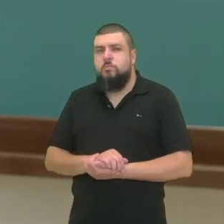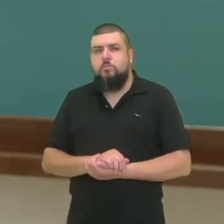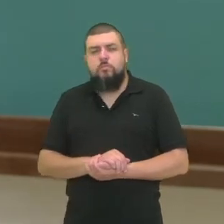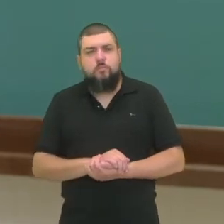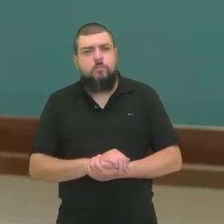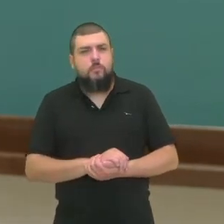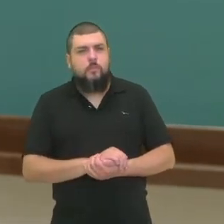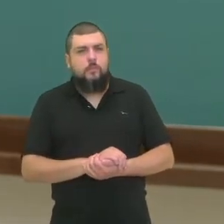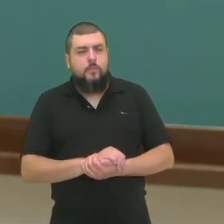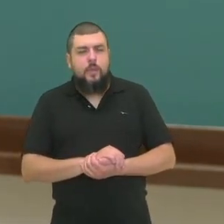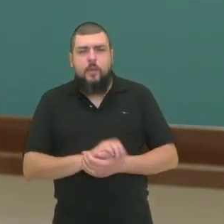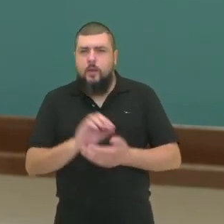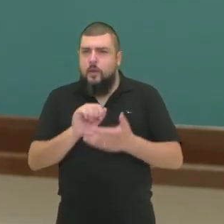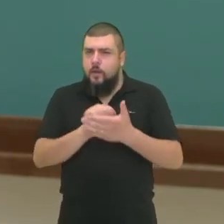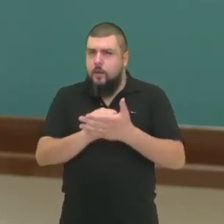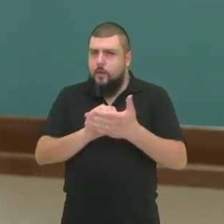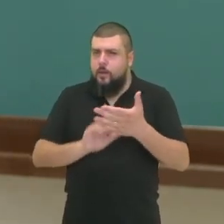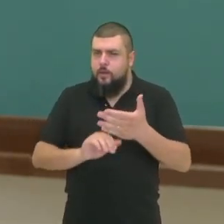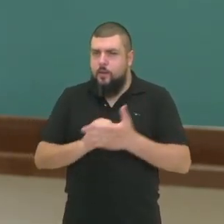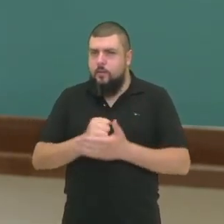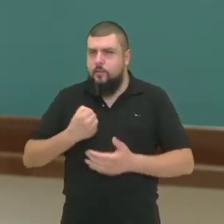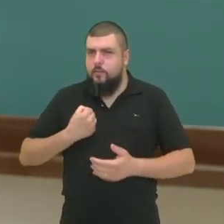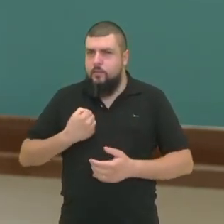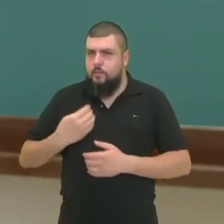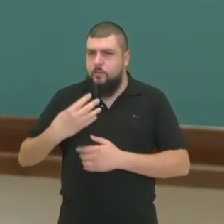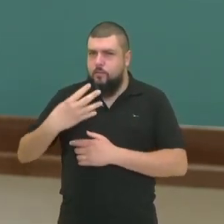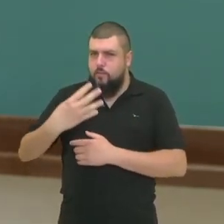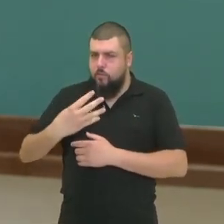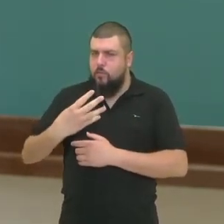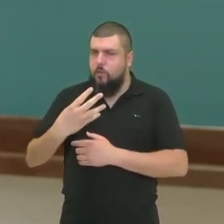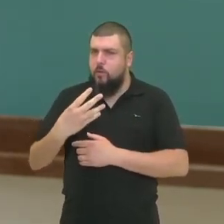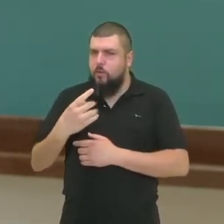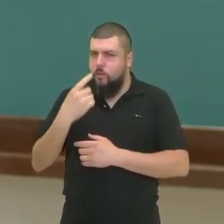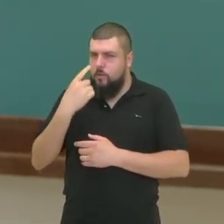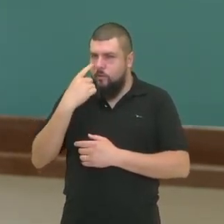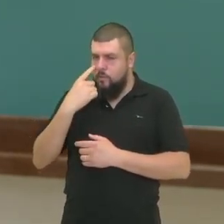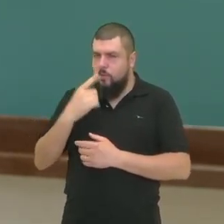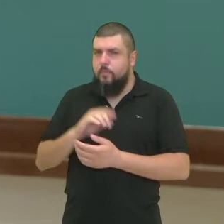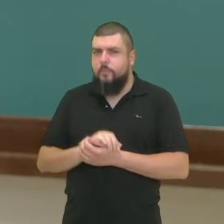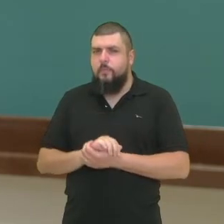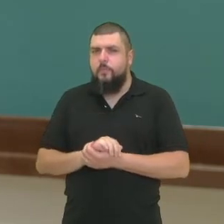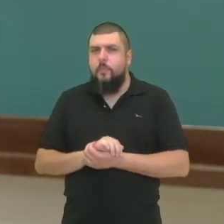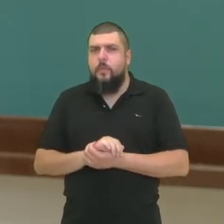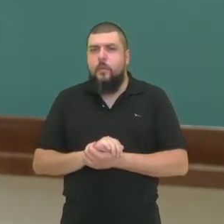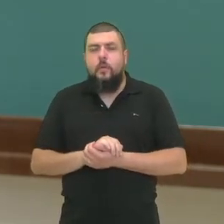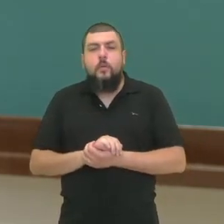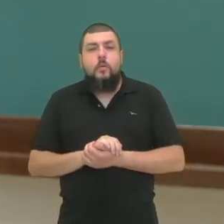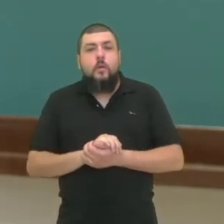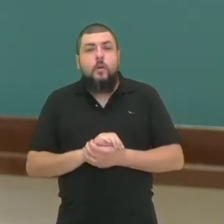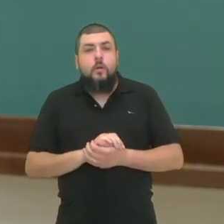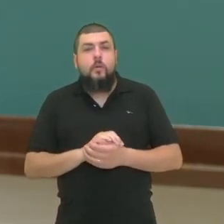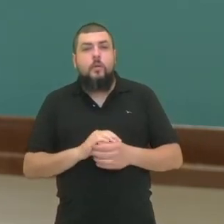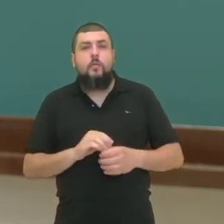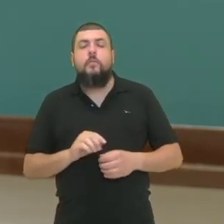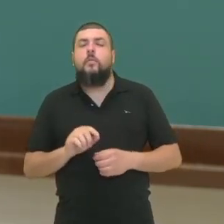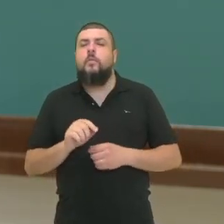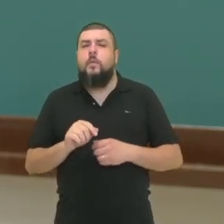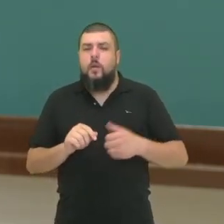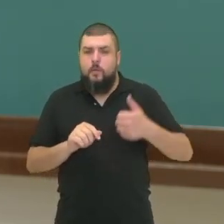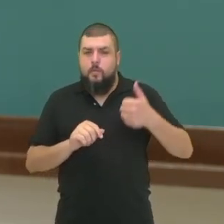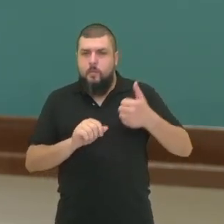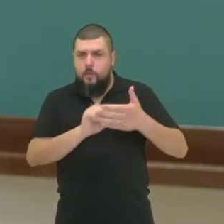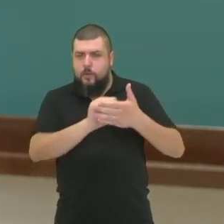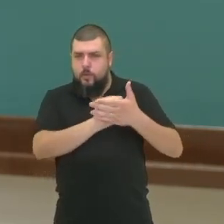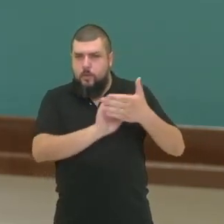A atividade 4 tem a ver com isso. Então, olha só. Na primeira parte da atividade, vocês listaram coisas